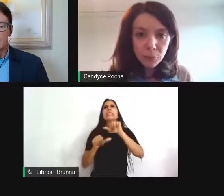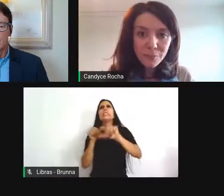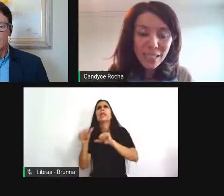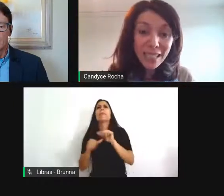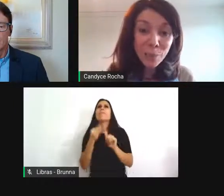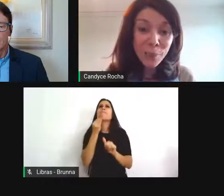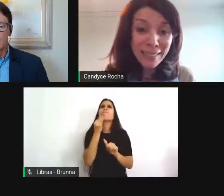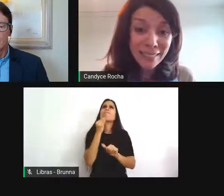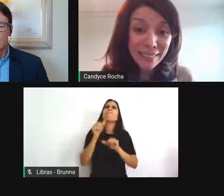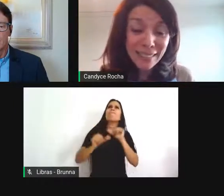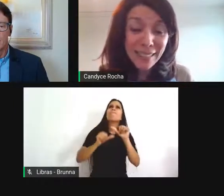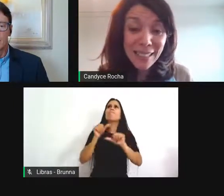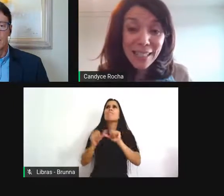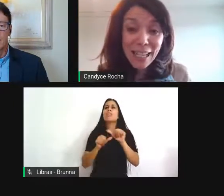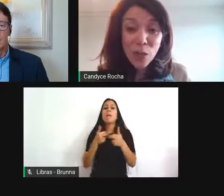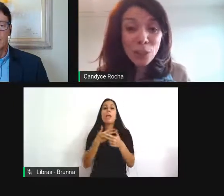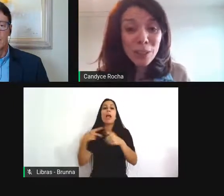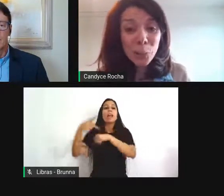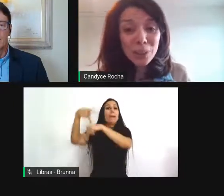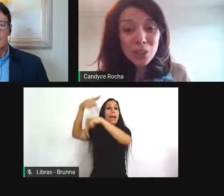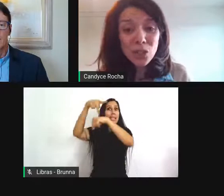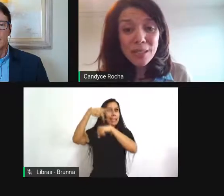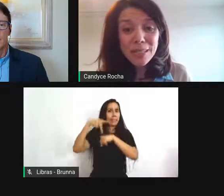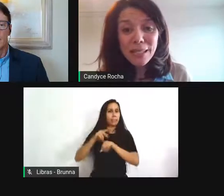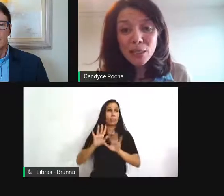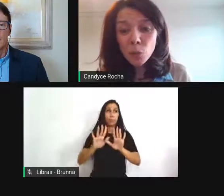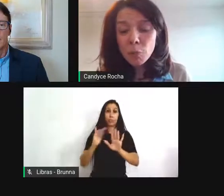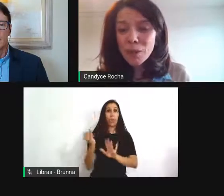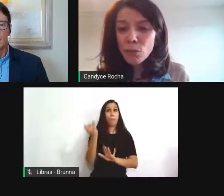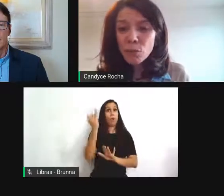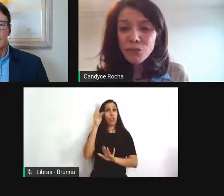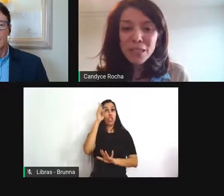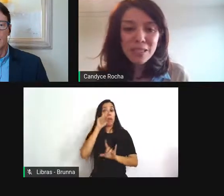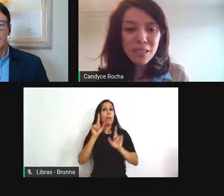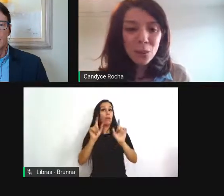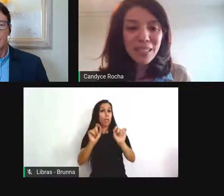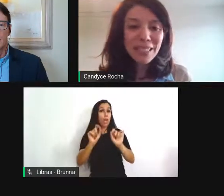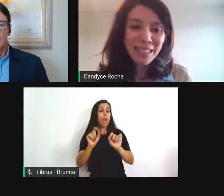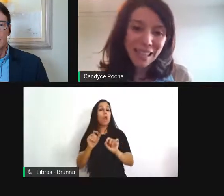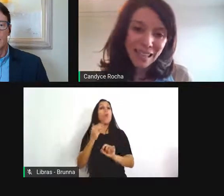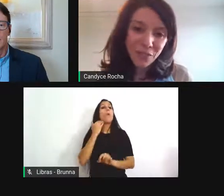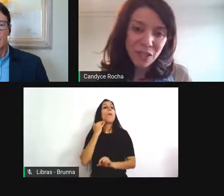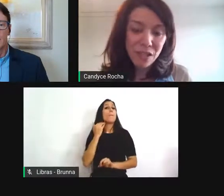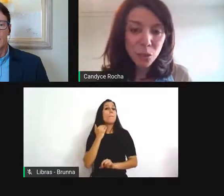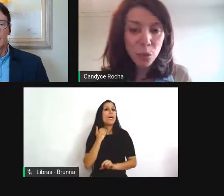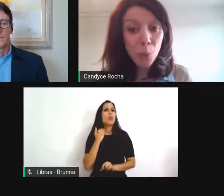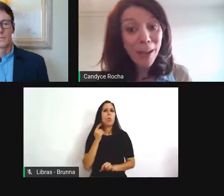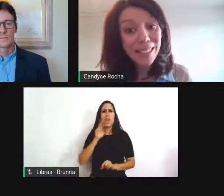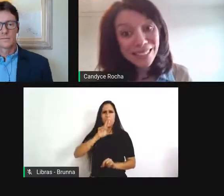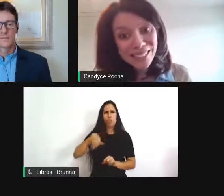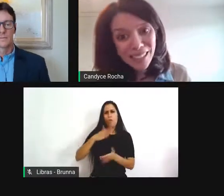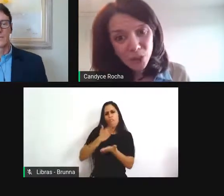determinados países. É muito importante dizer que o banco não financia o que ele quer, ele financia o que o país